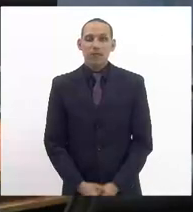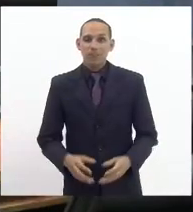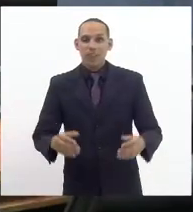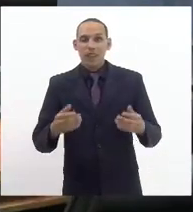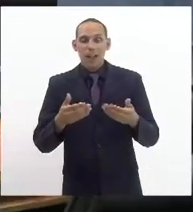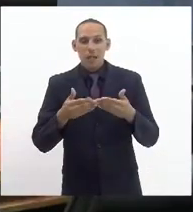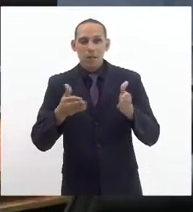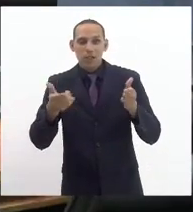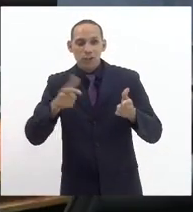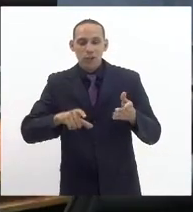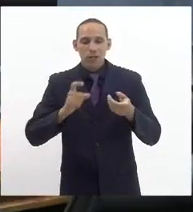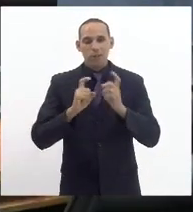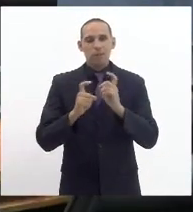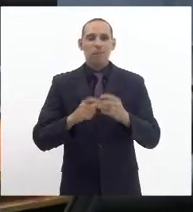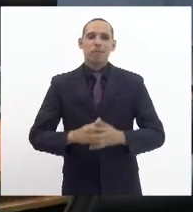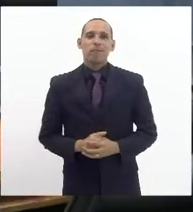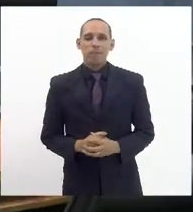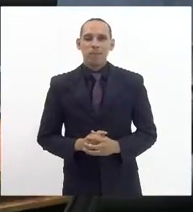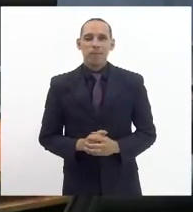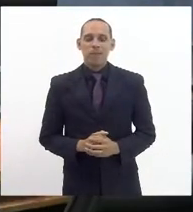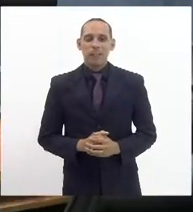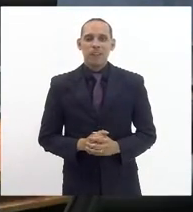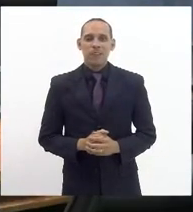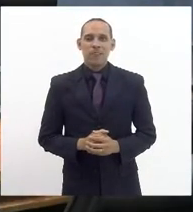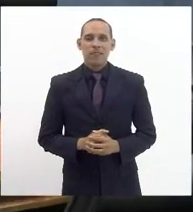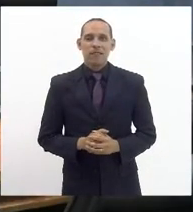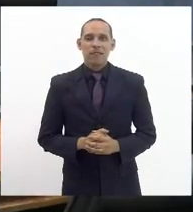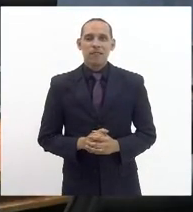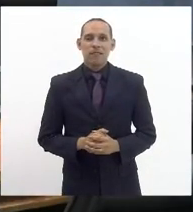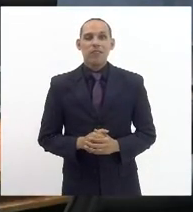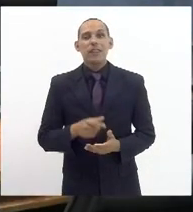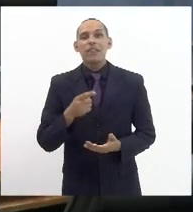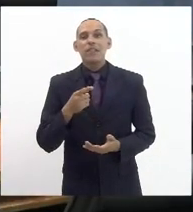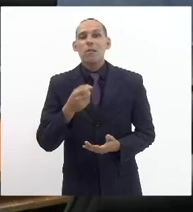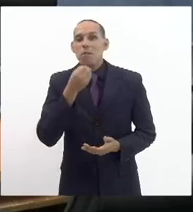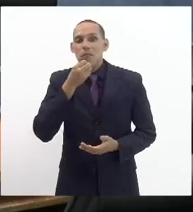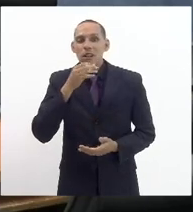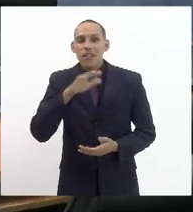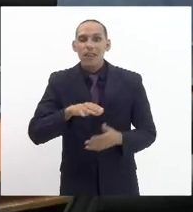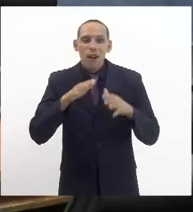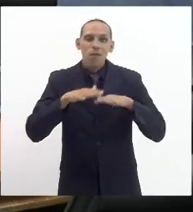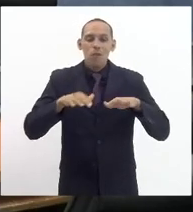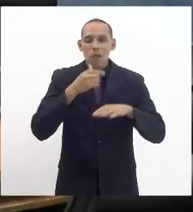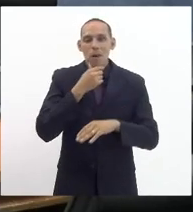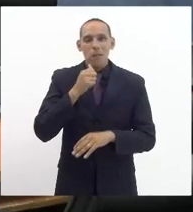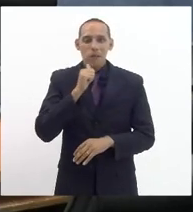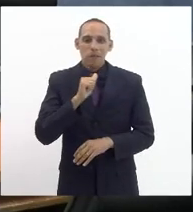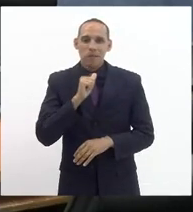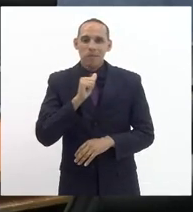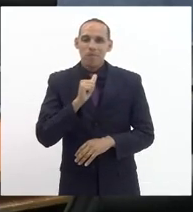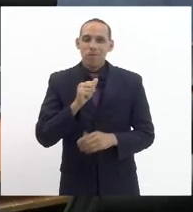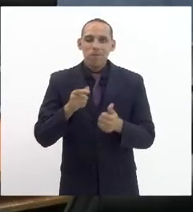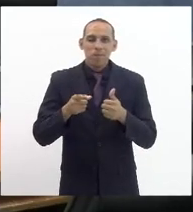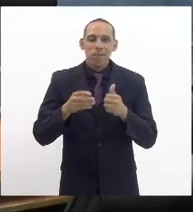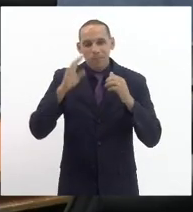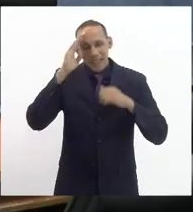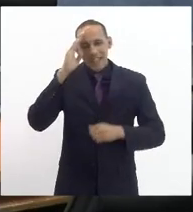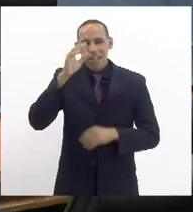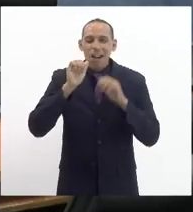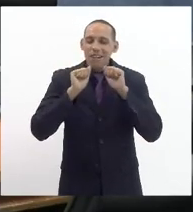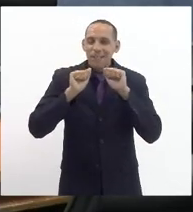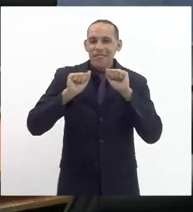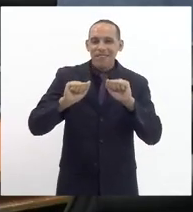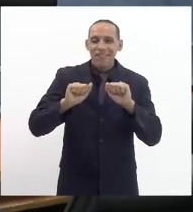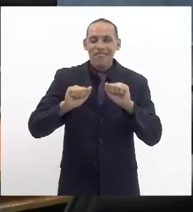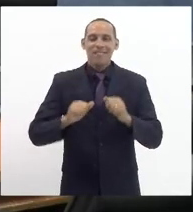Está reaberta a sessão. Presidente, se a deseja boa tarde a todas e todos, especial aos assessores e